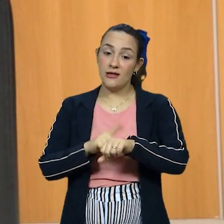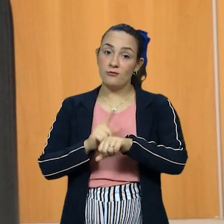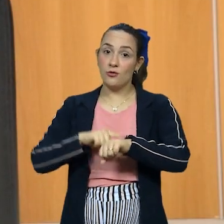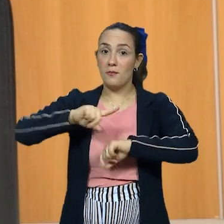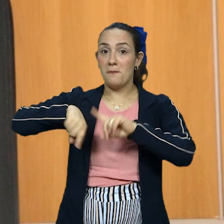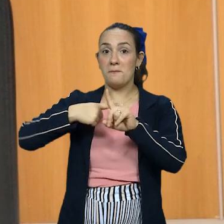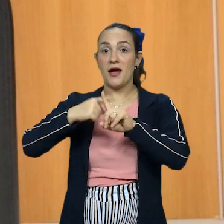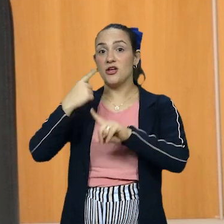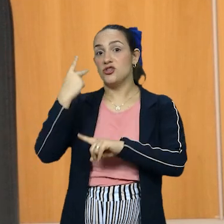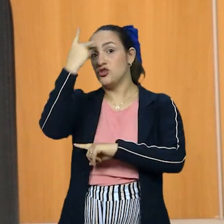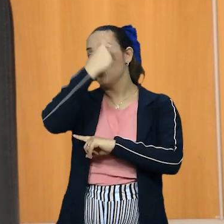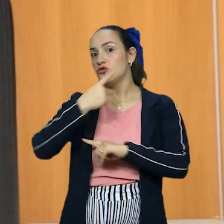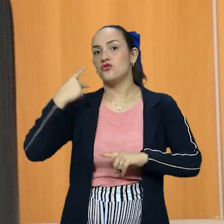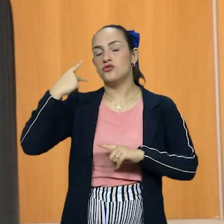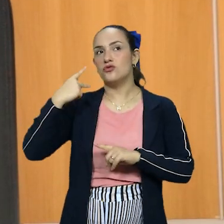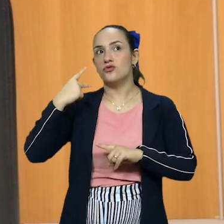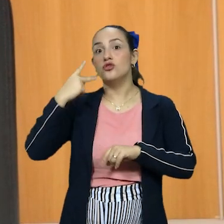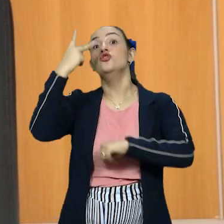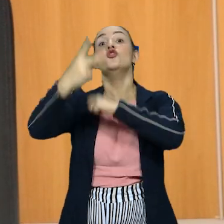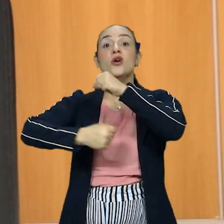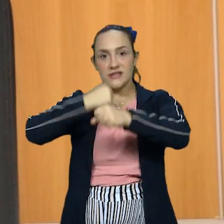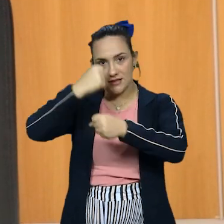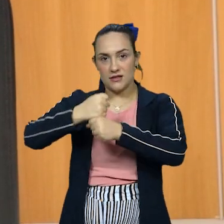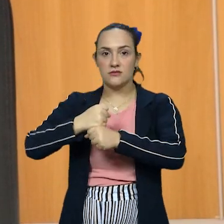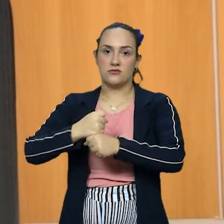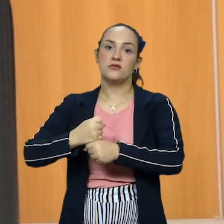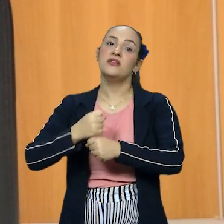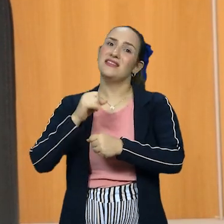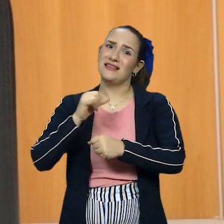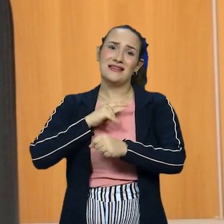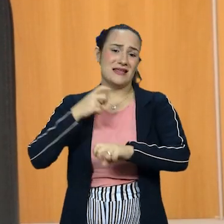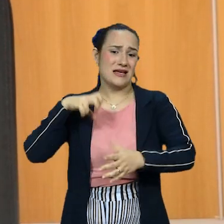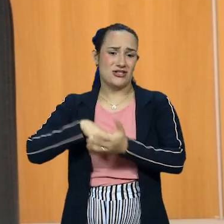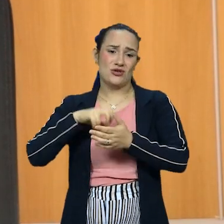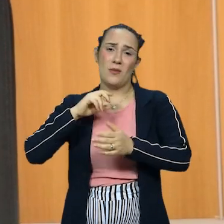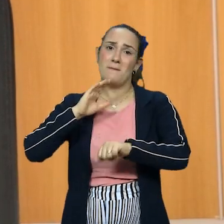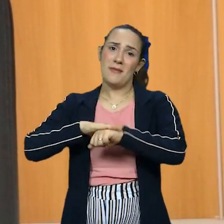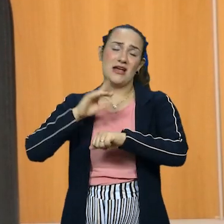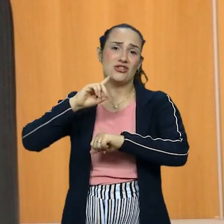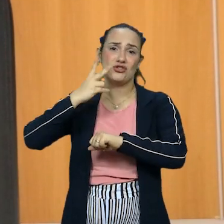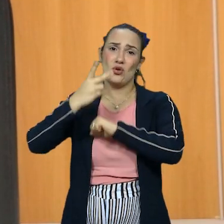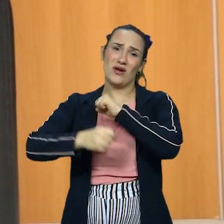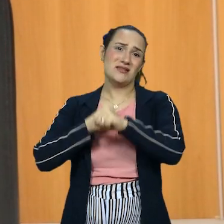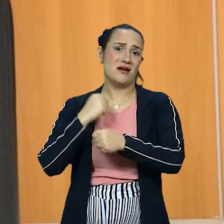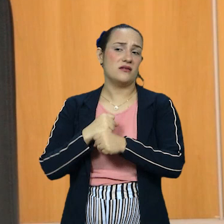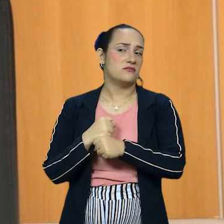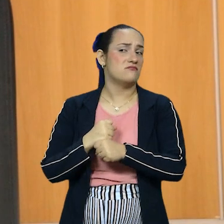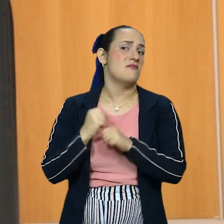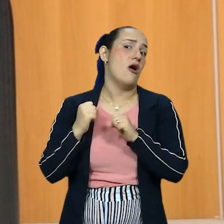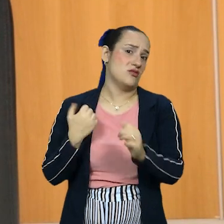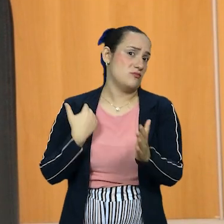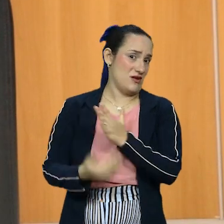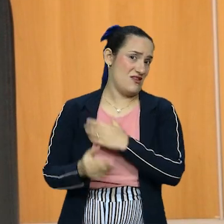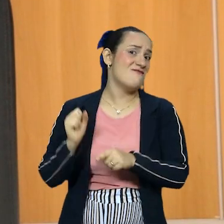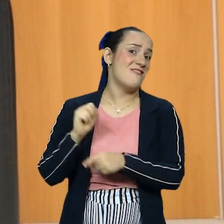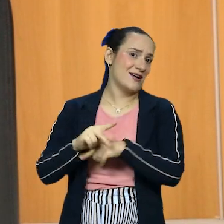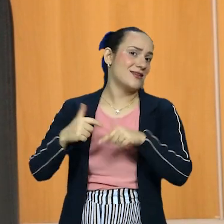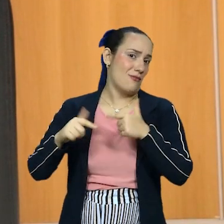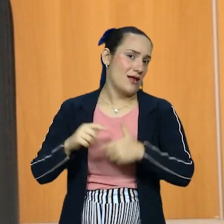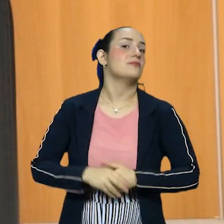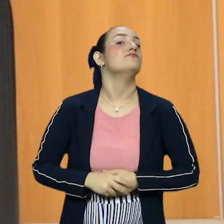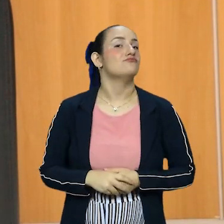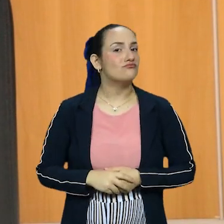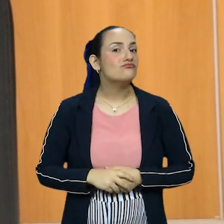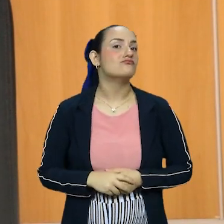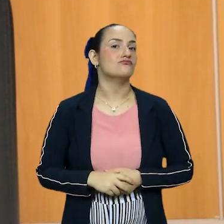na decisão, o colegiado decide sobre a perda ou não da função. Porque às vezes a pessoa cometeu um crime que